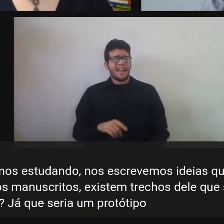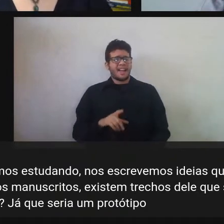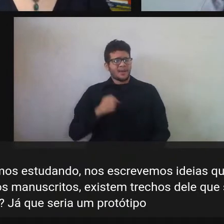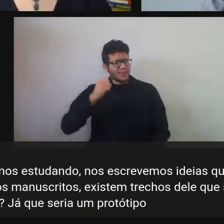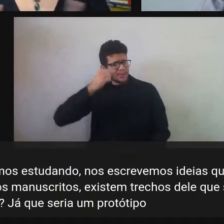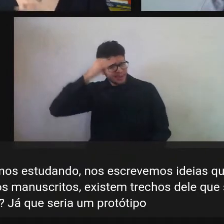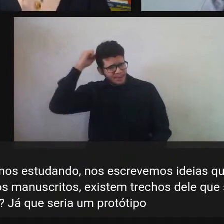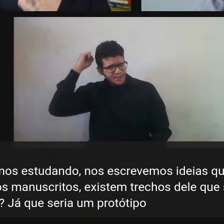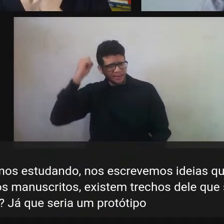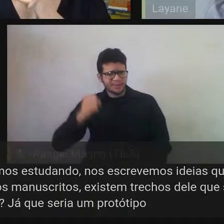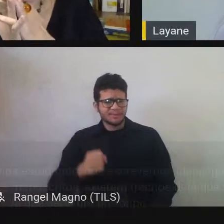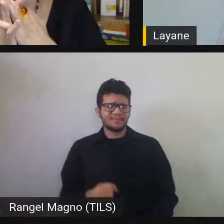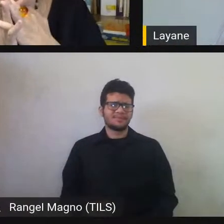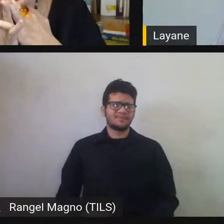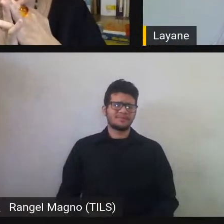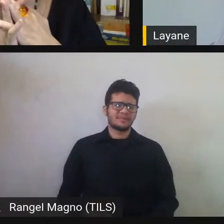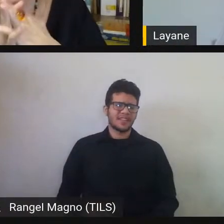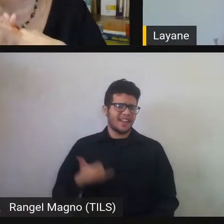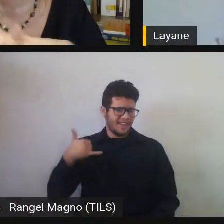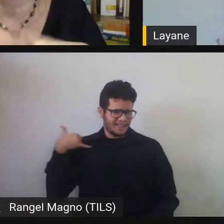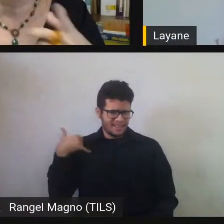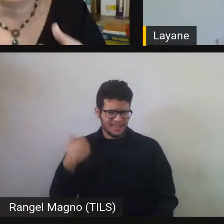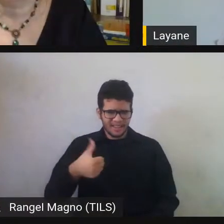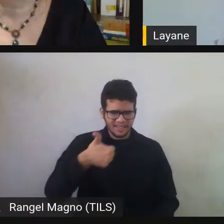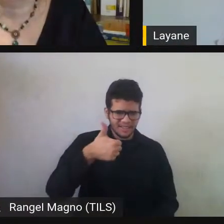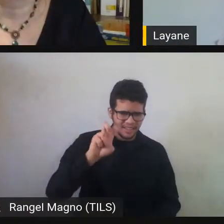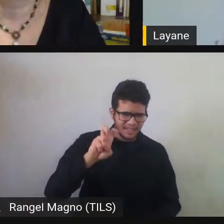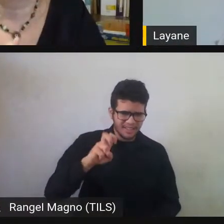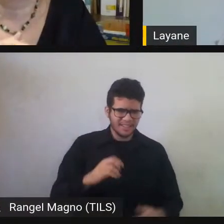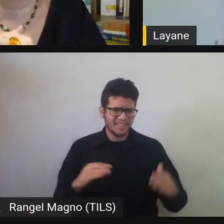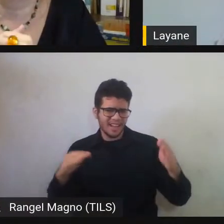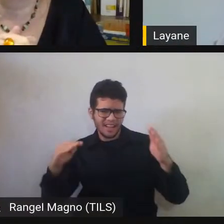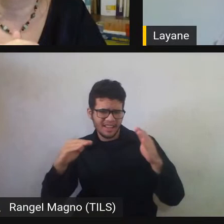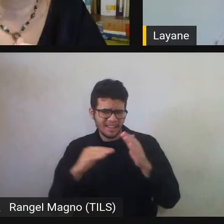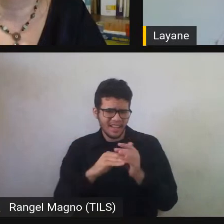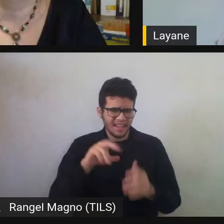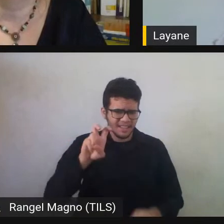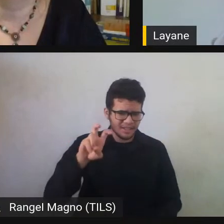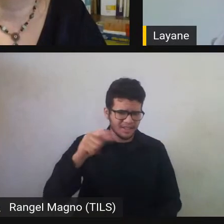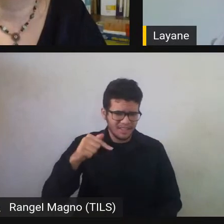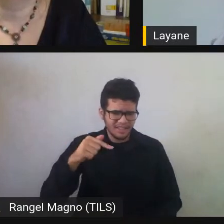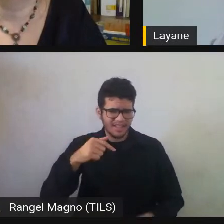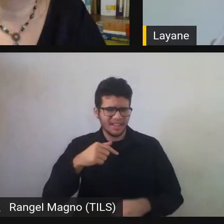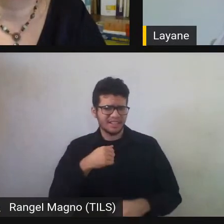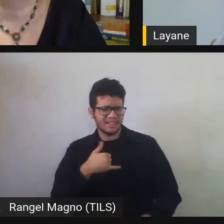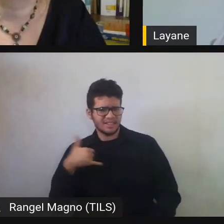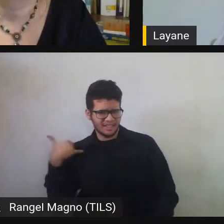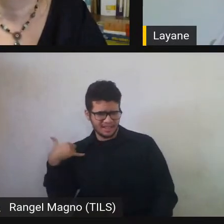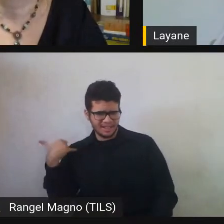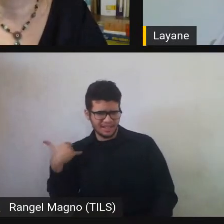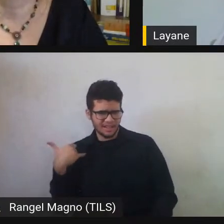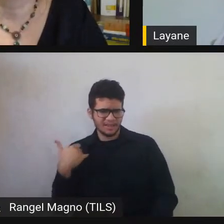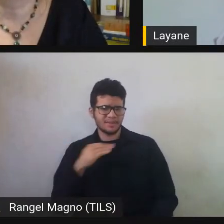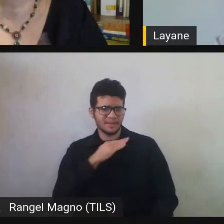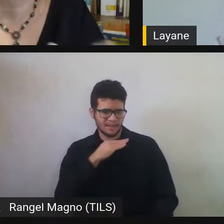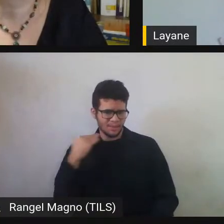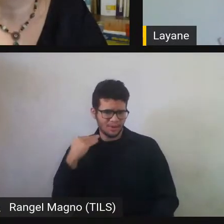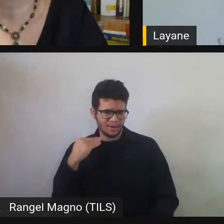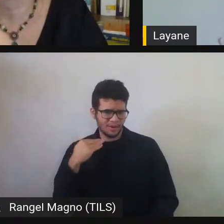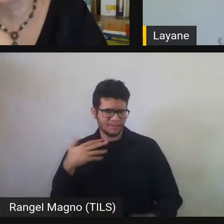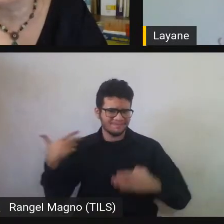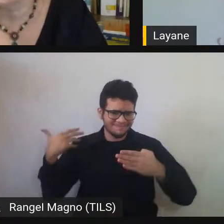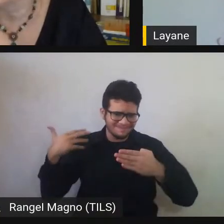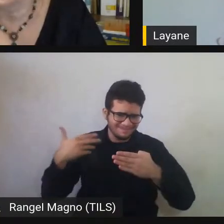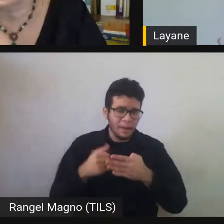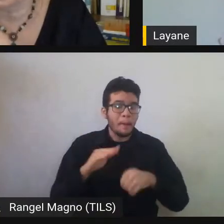ali por volta dos seus 15 anos até os 57 anos quando ele ele morre então são mais de